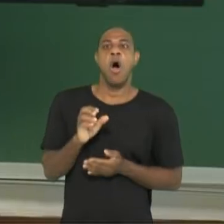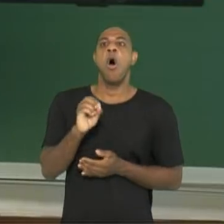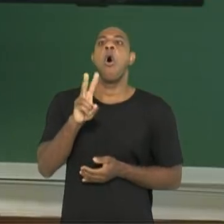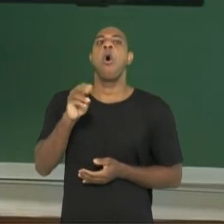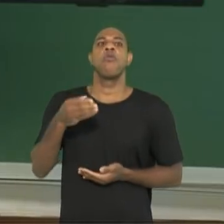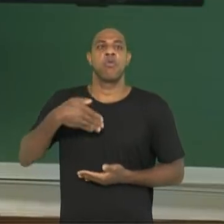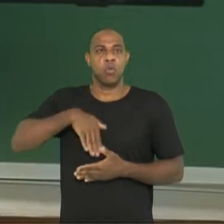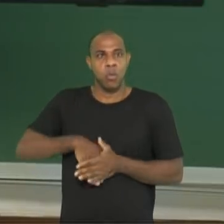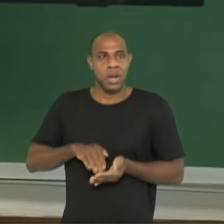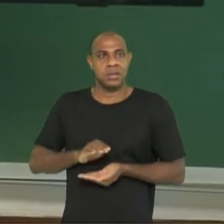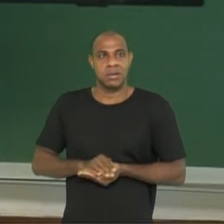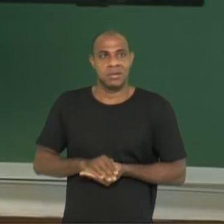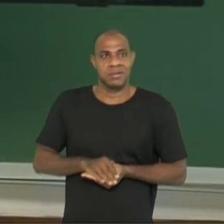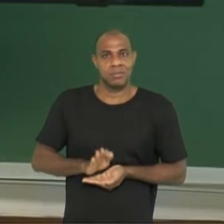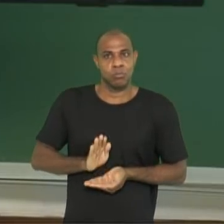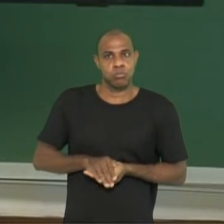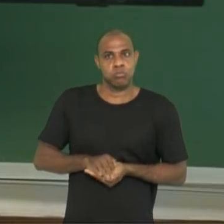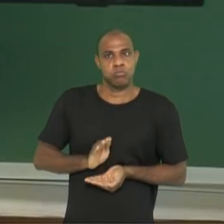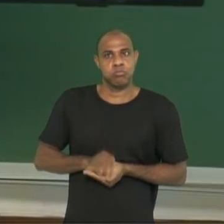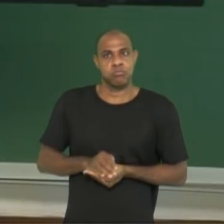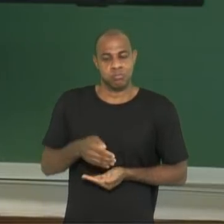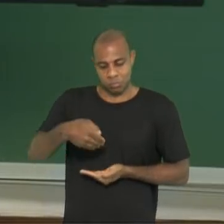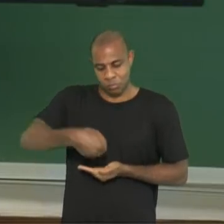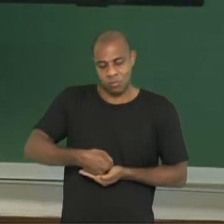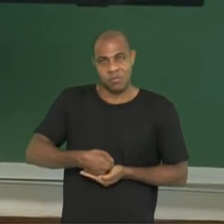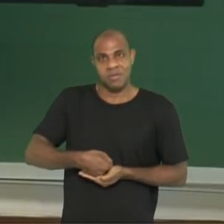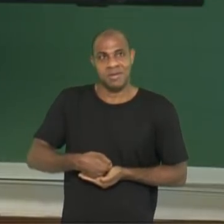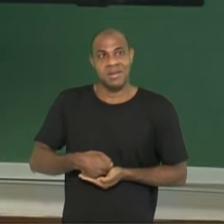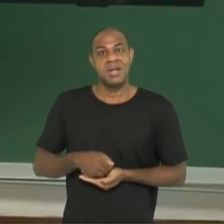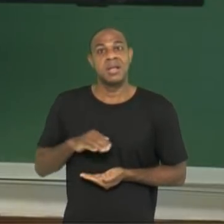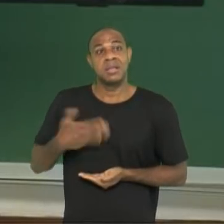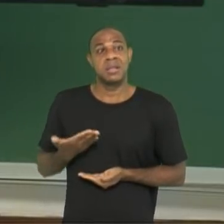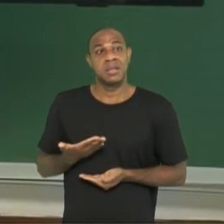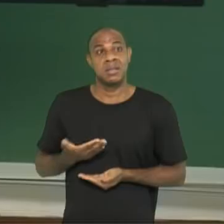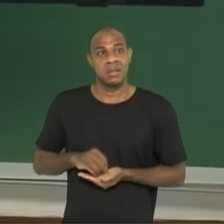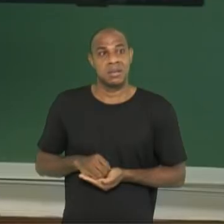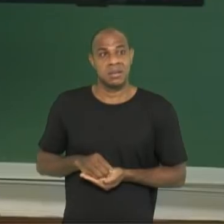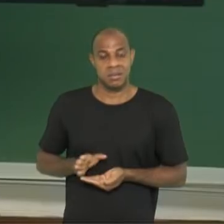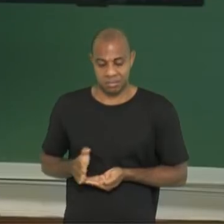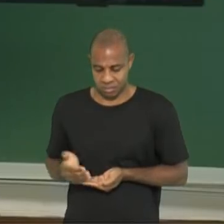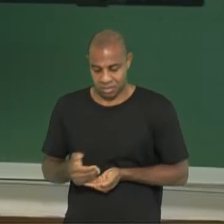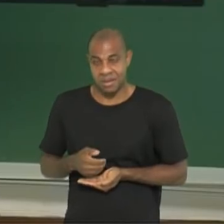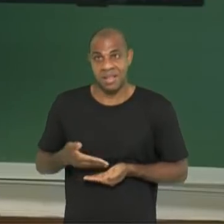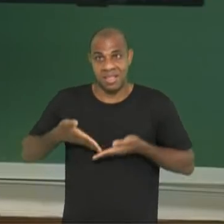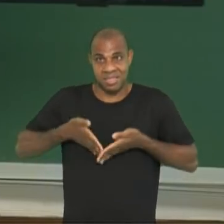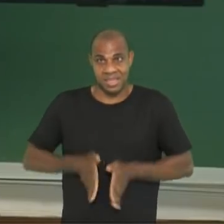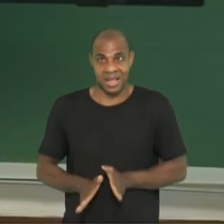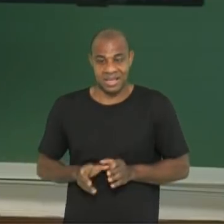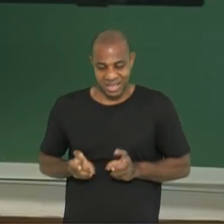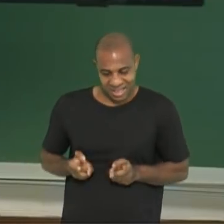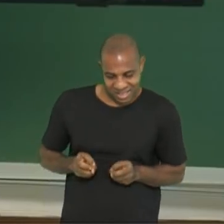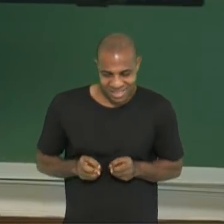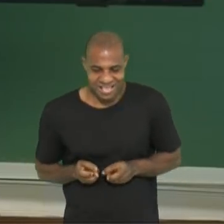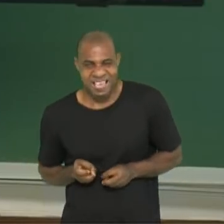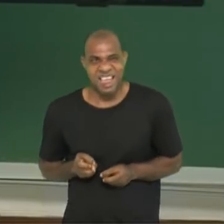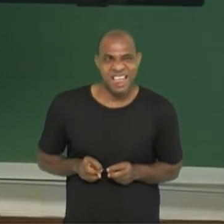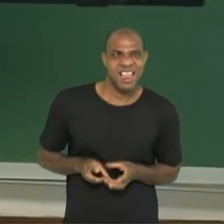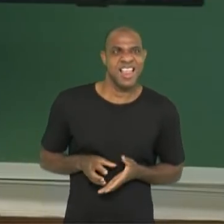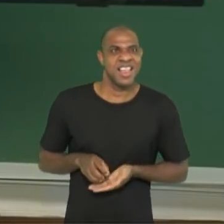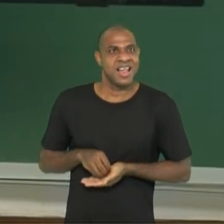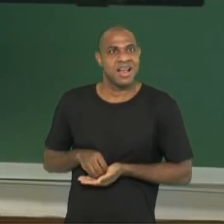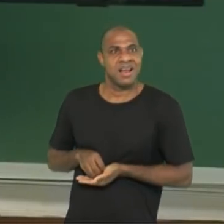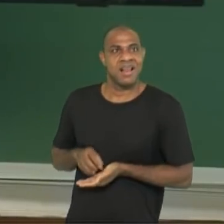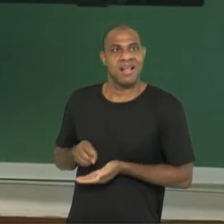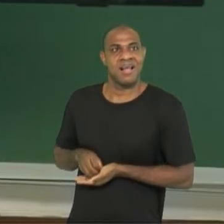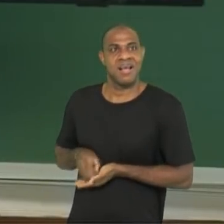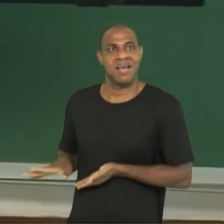dentro, ela incuba esses ovos e quando eles eclodem, que nascem os crustáceos pequenininhos, eles